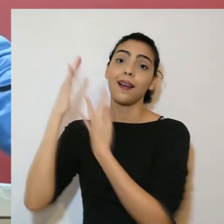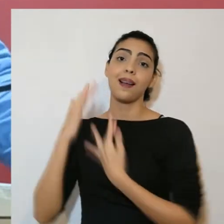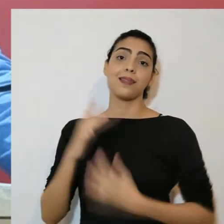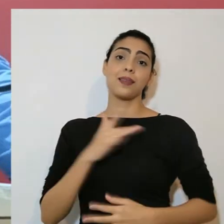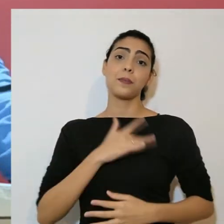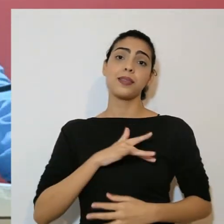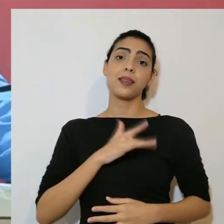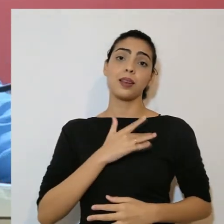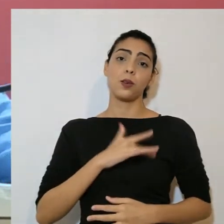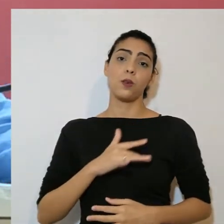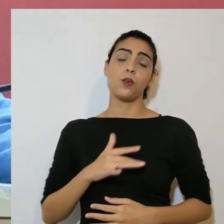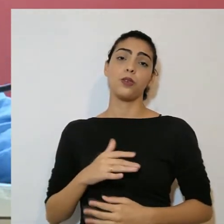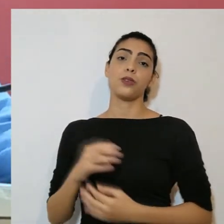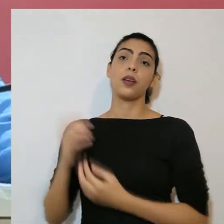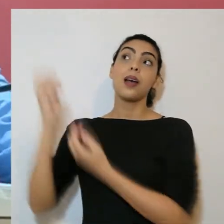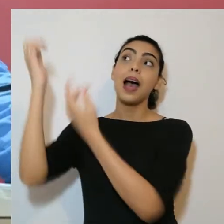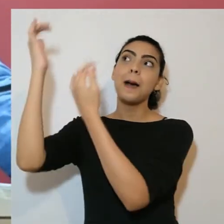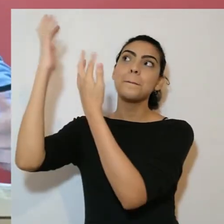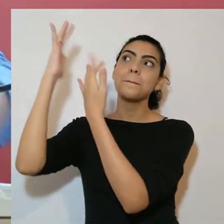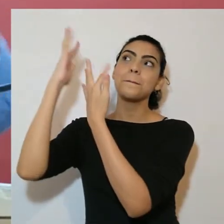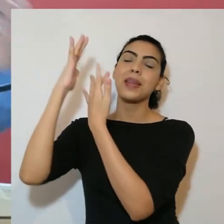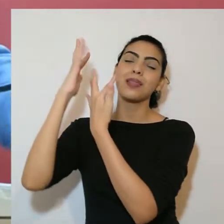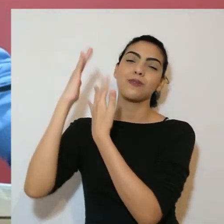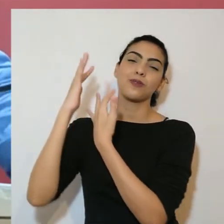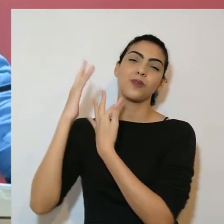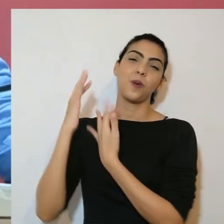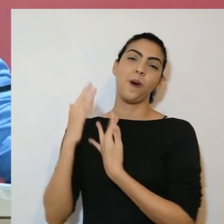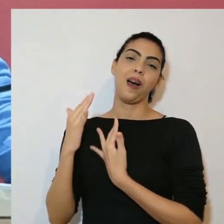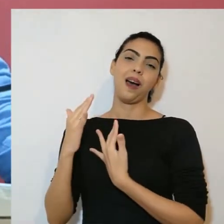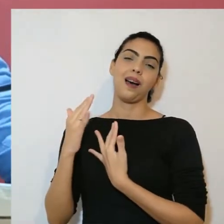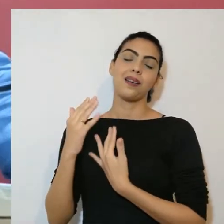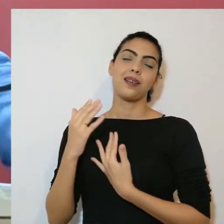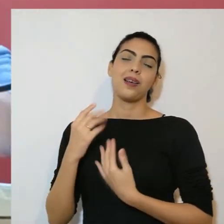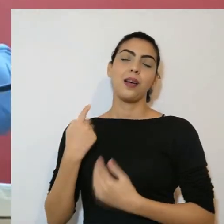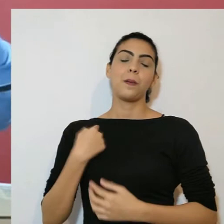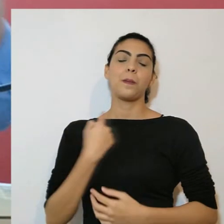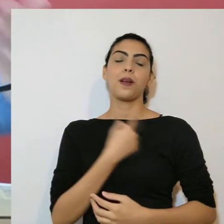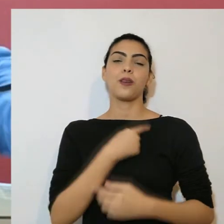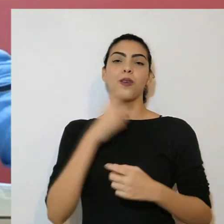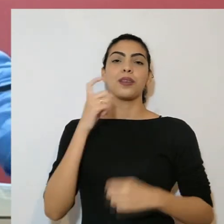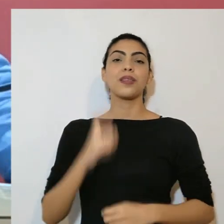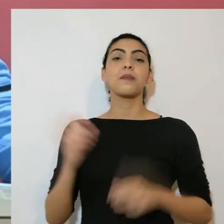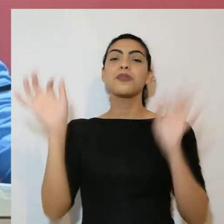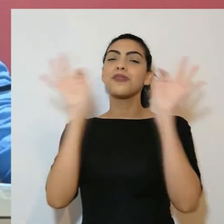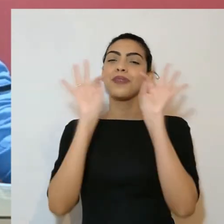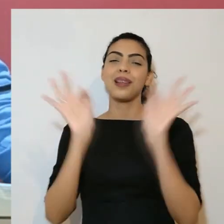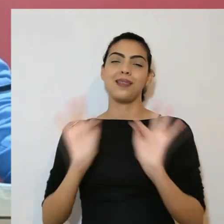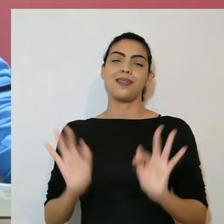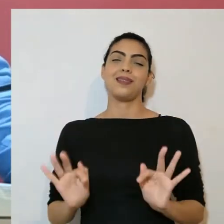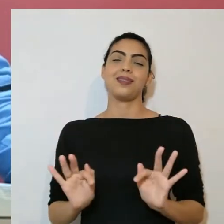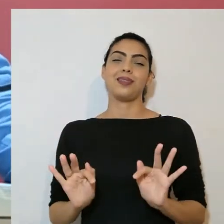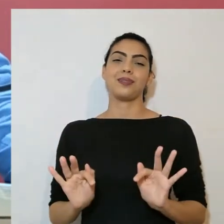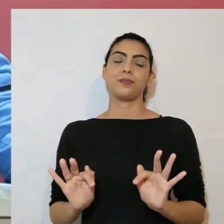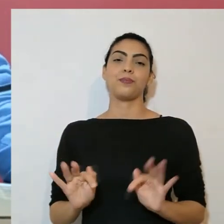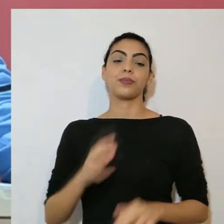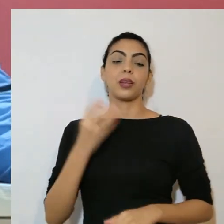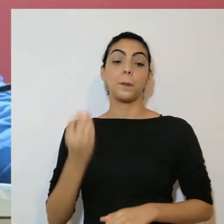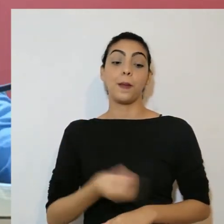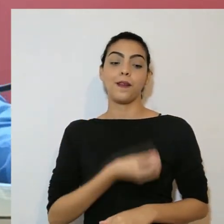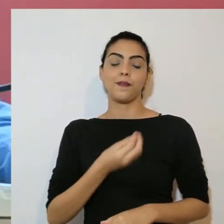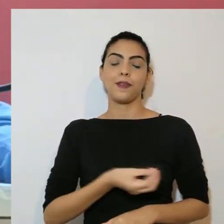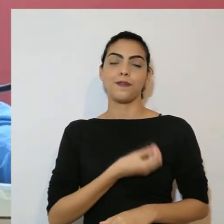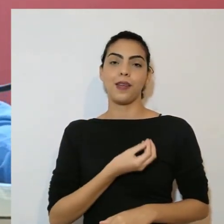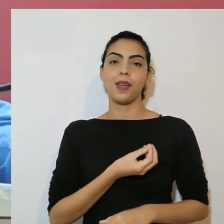graça, por misericórdia, para nos abençoar, para sermos felizes,